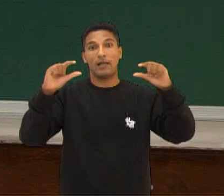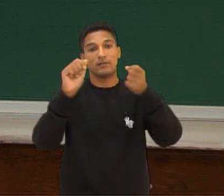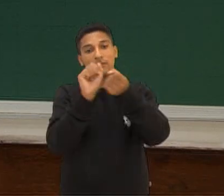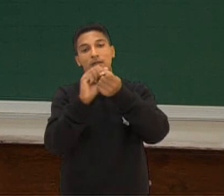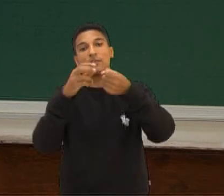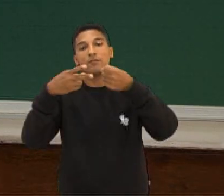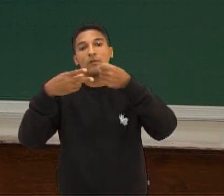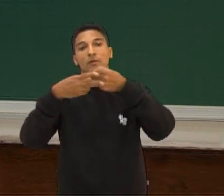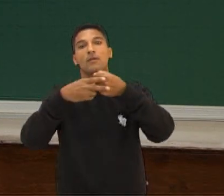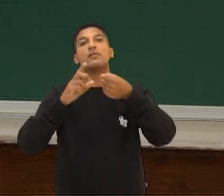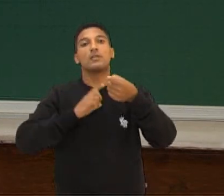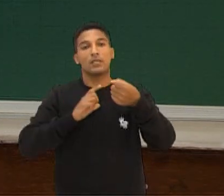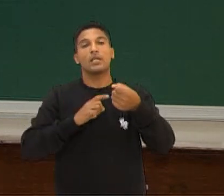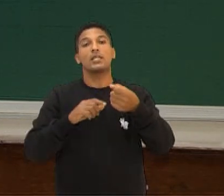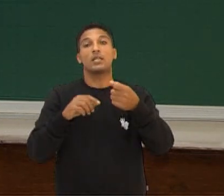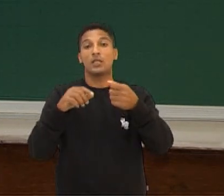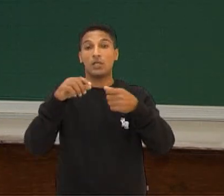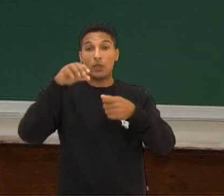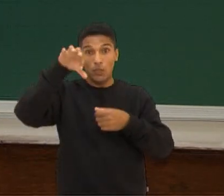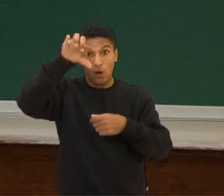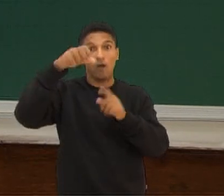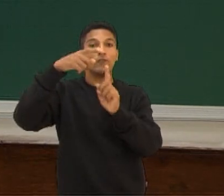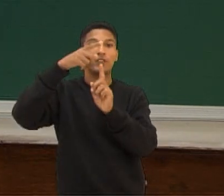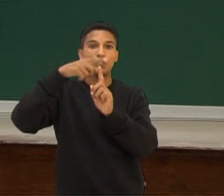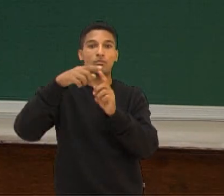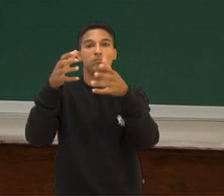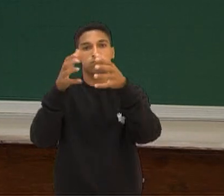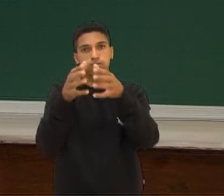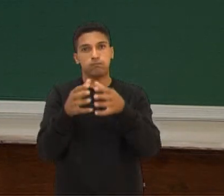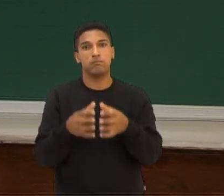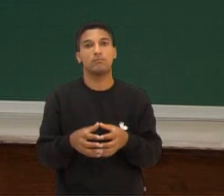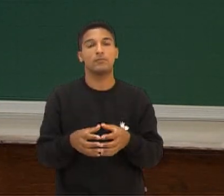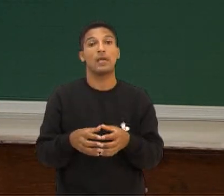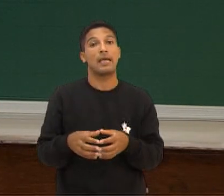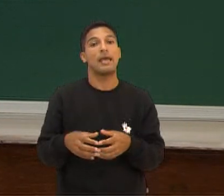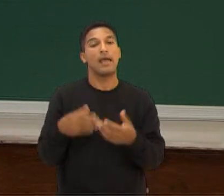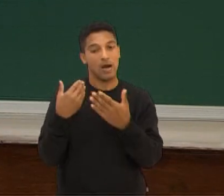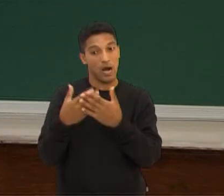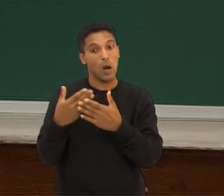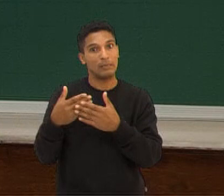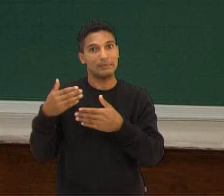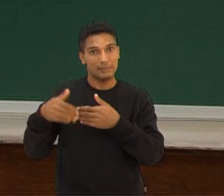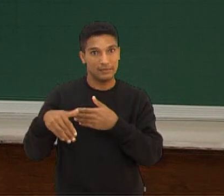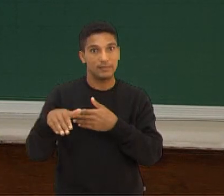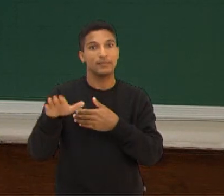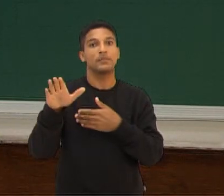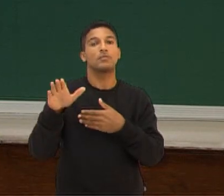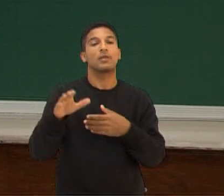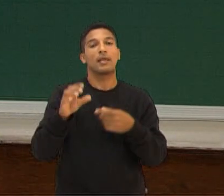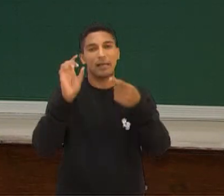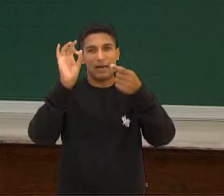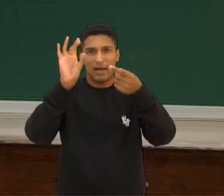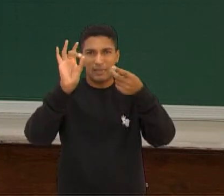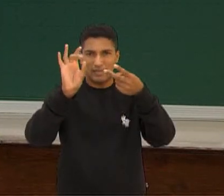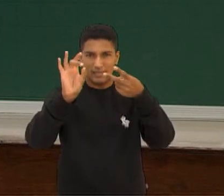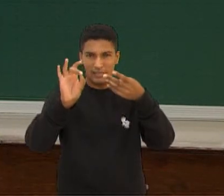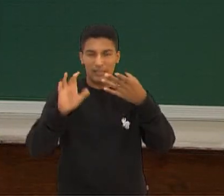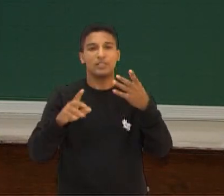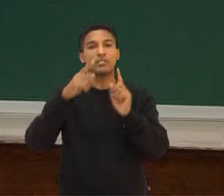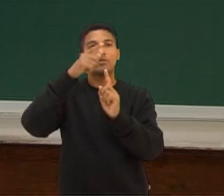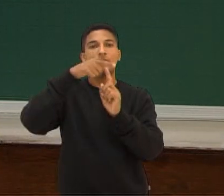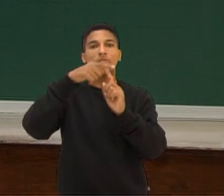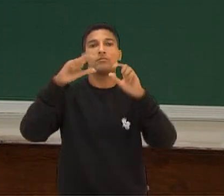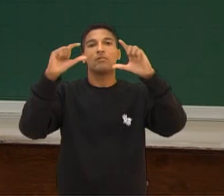ok? Então, essas são longas. Então, é uma aulinha para ela, né? Para poder verificar uma a uma, causal,